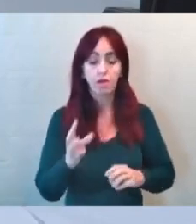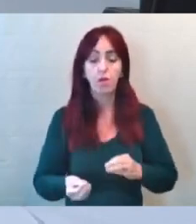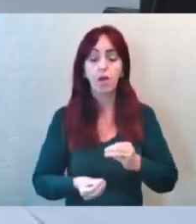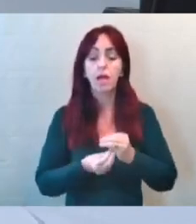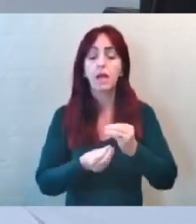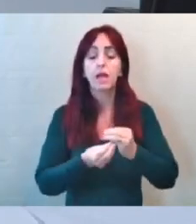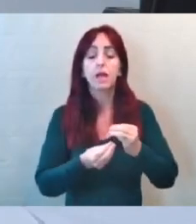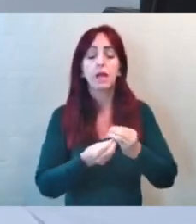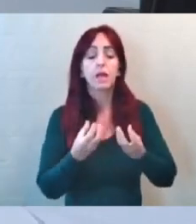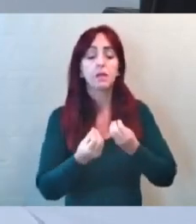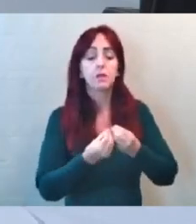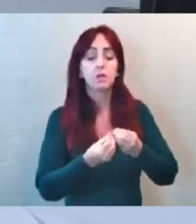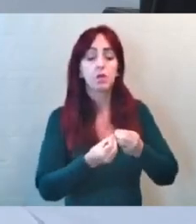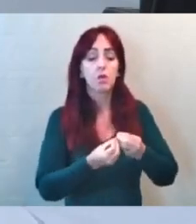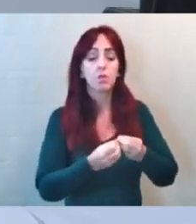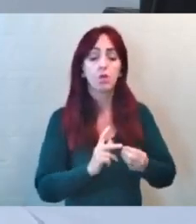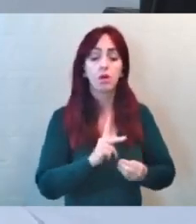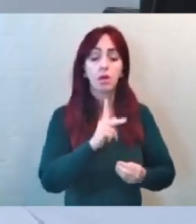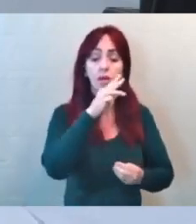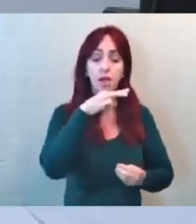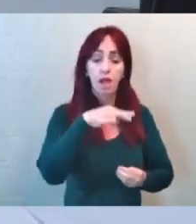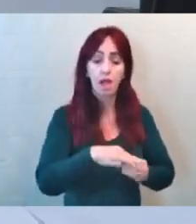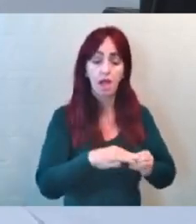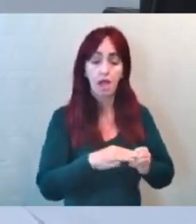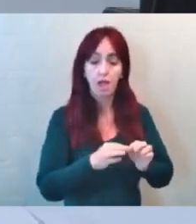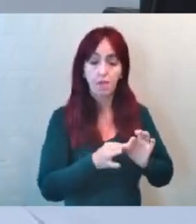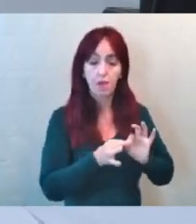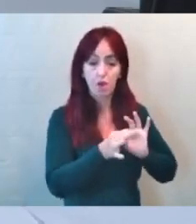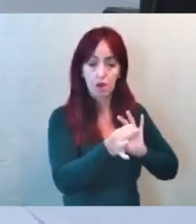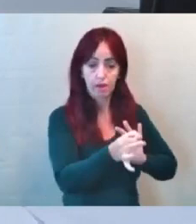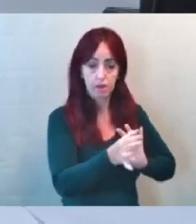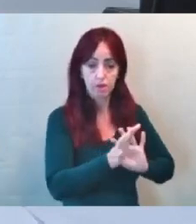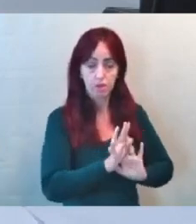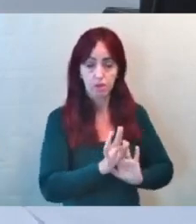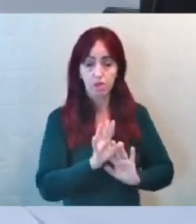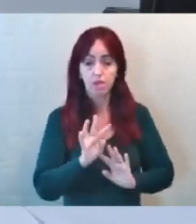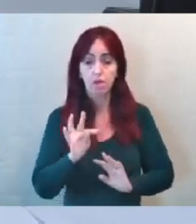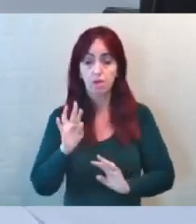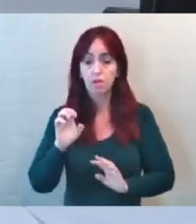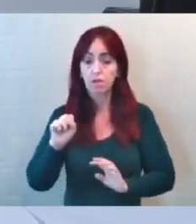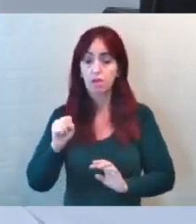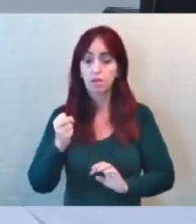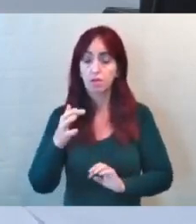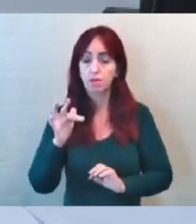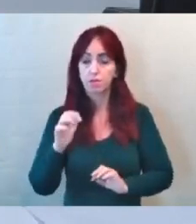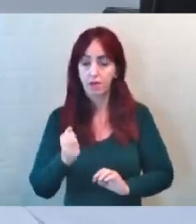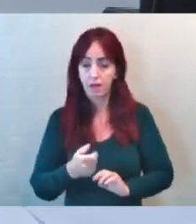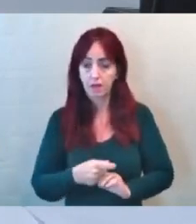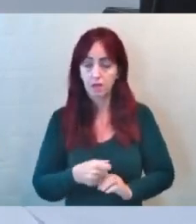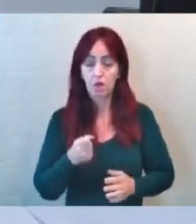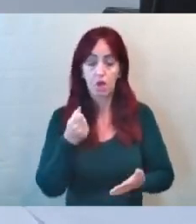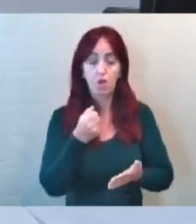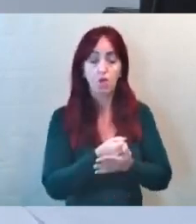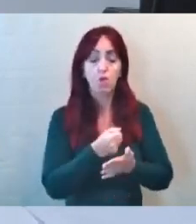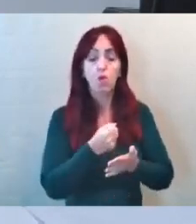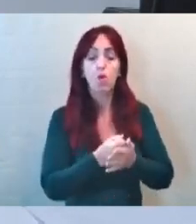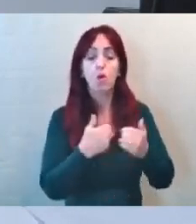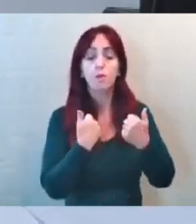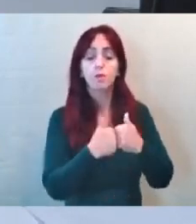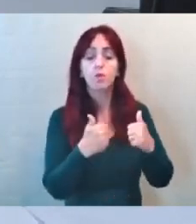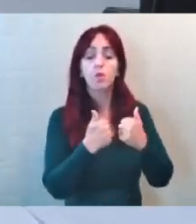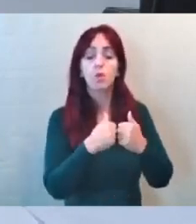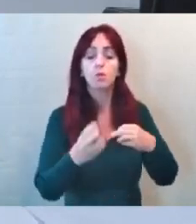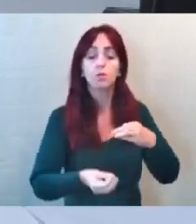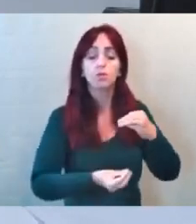certo? Sim. E aí o Transfácio, ele cobra do sistema suplementar